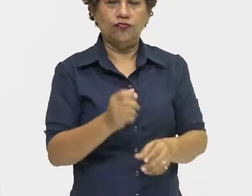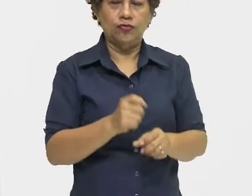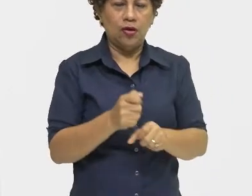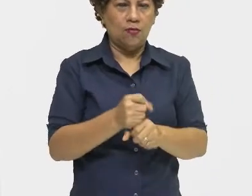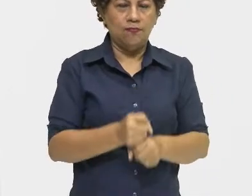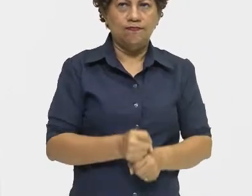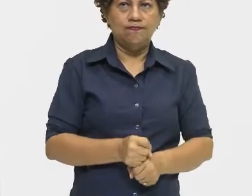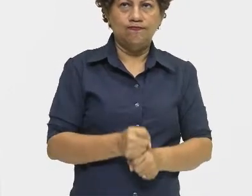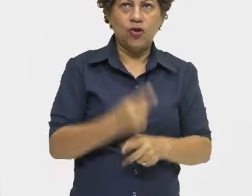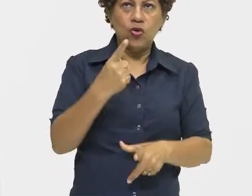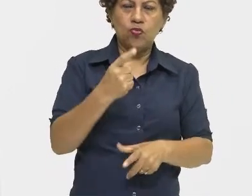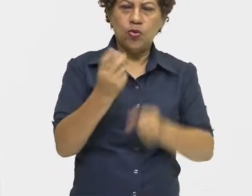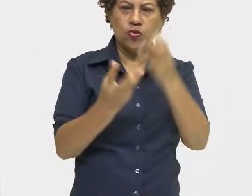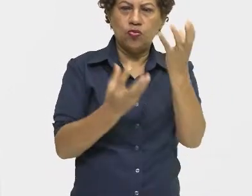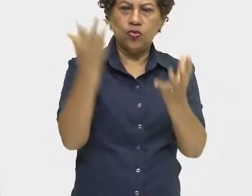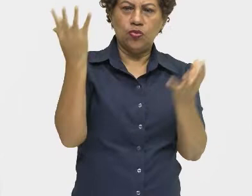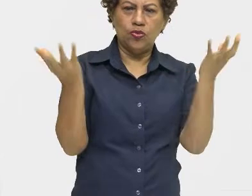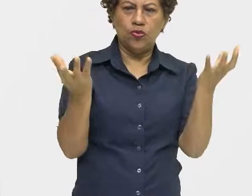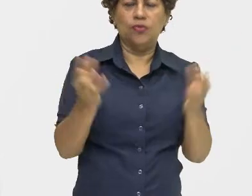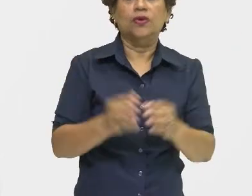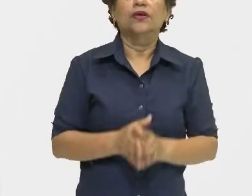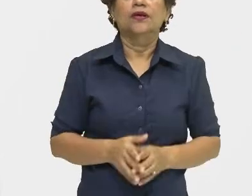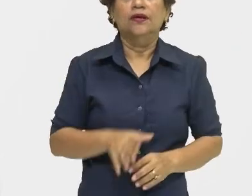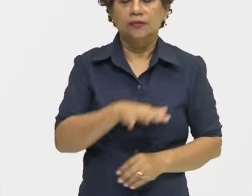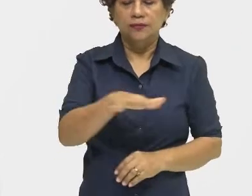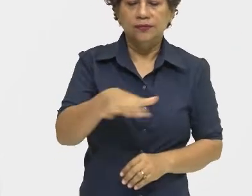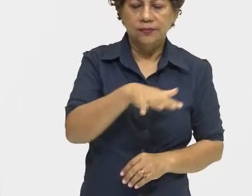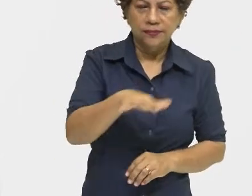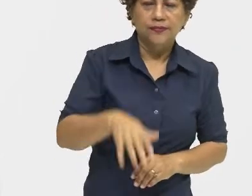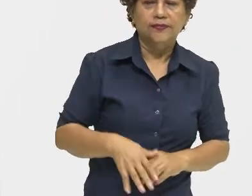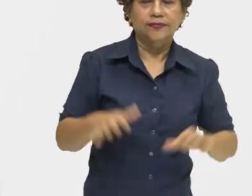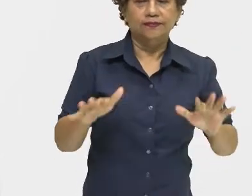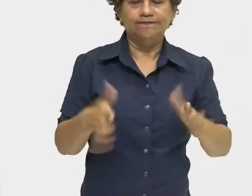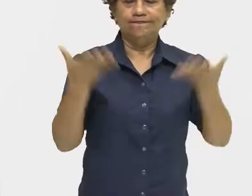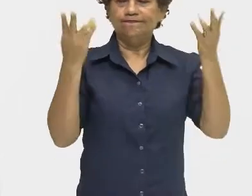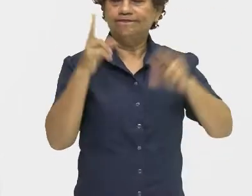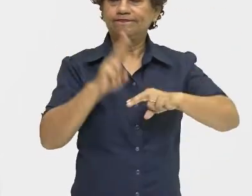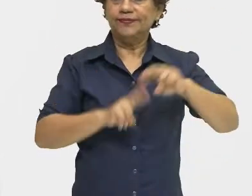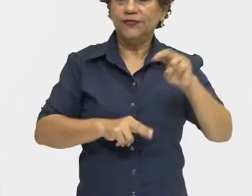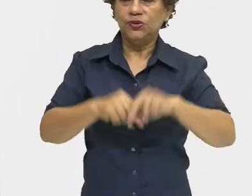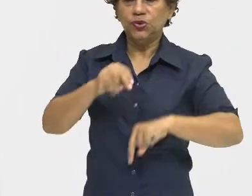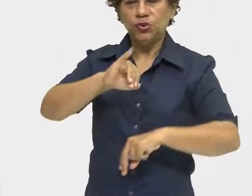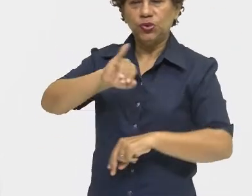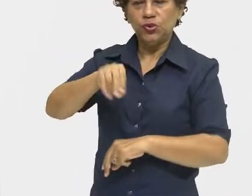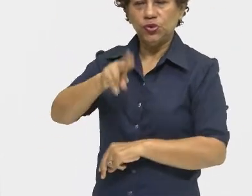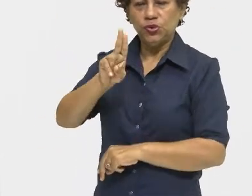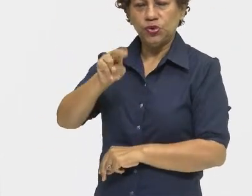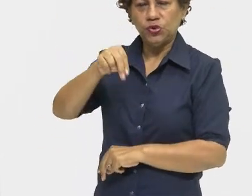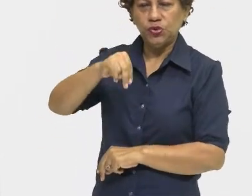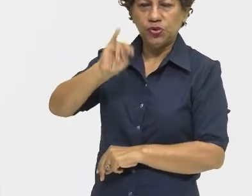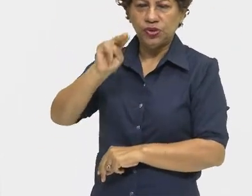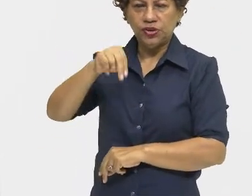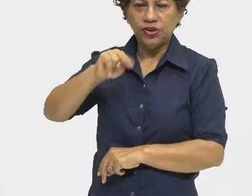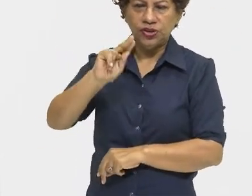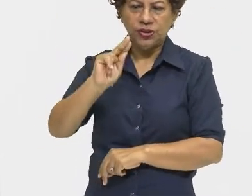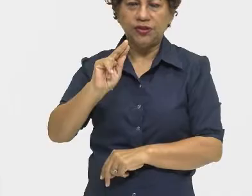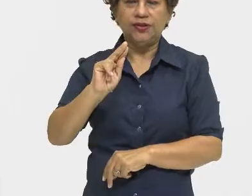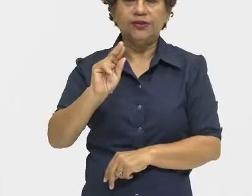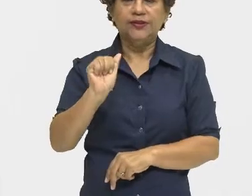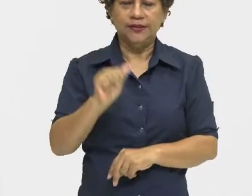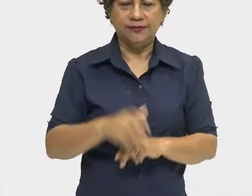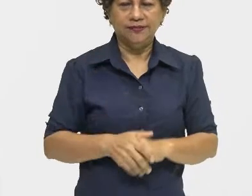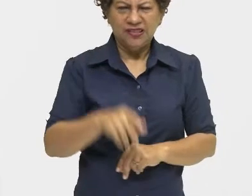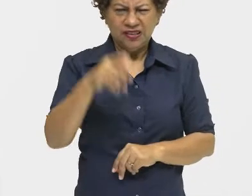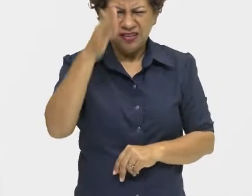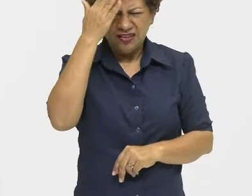são itens que caracterizam o ambiente de festa junina. Gente, eu tenho quase certeza que em todas as escolas aí, comunidades, vocês